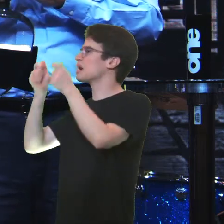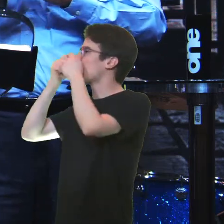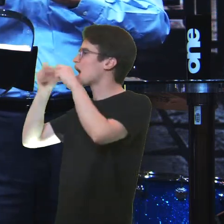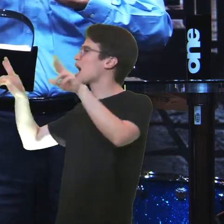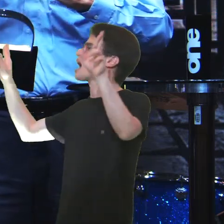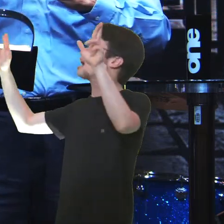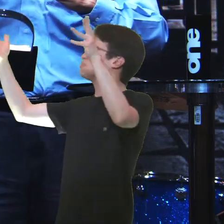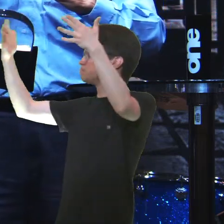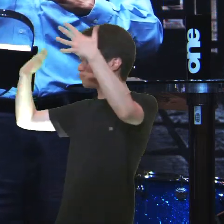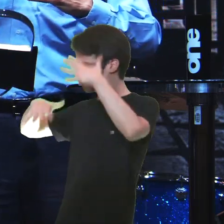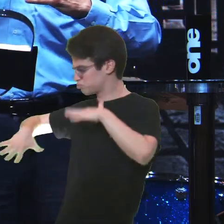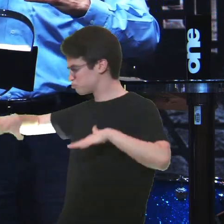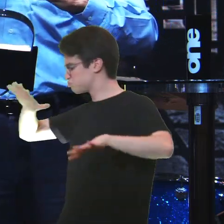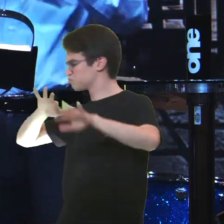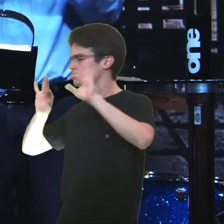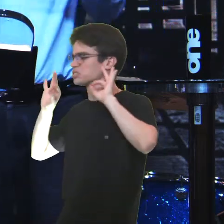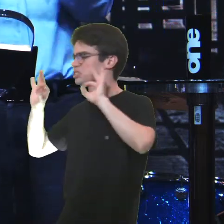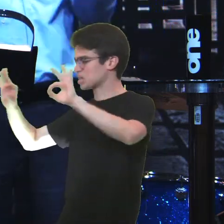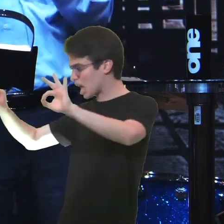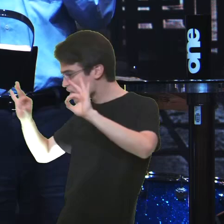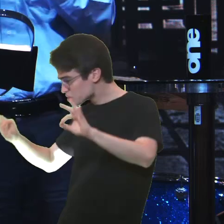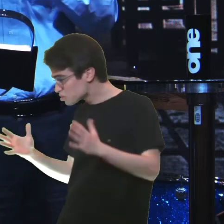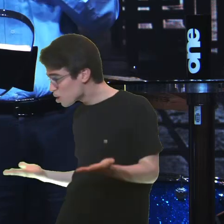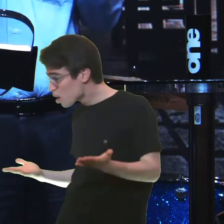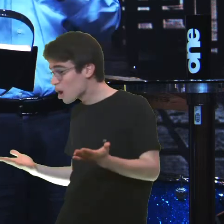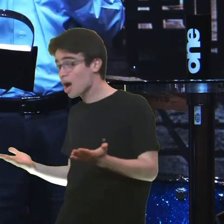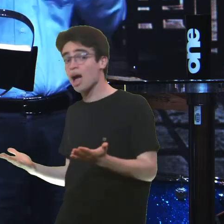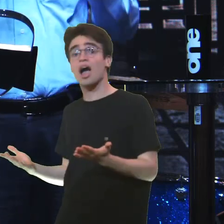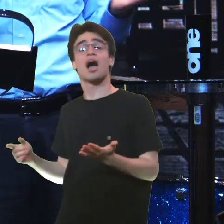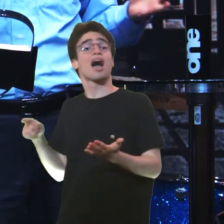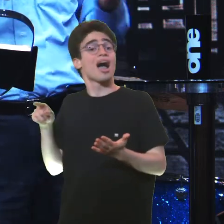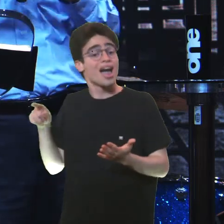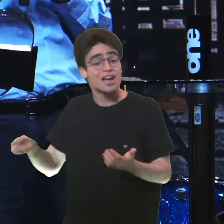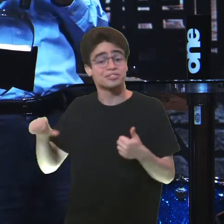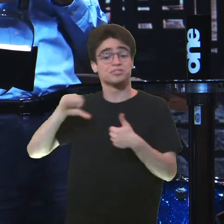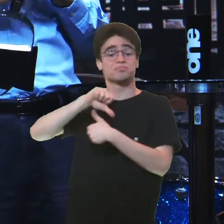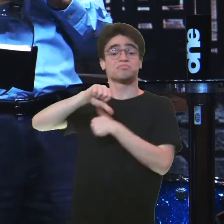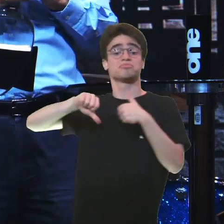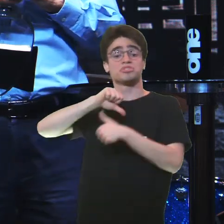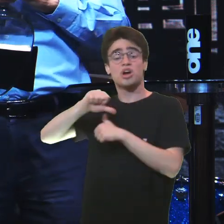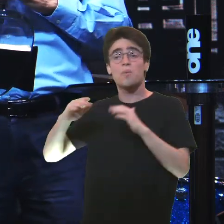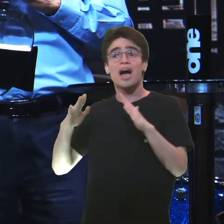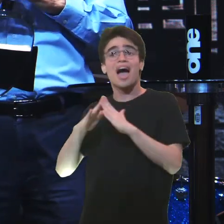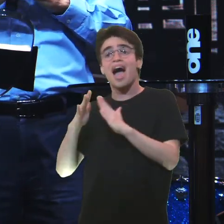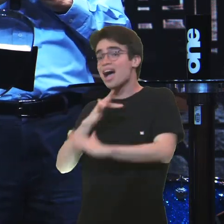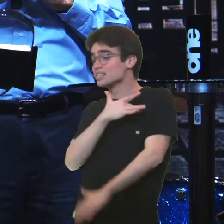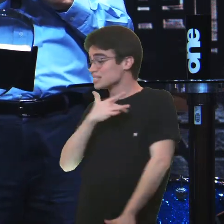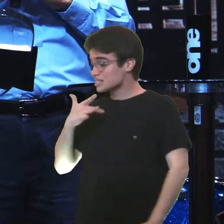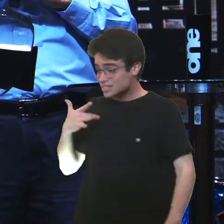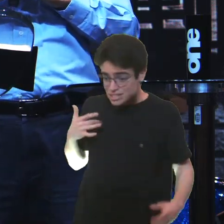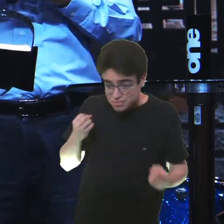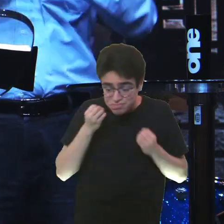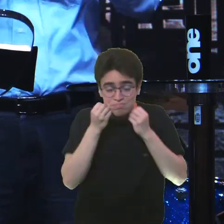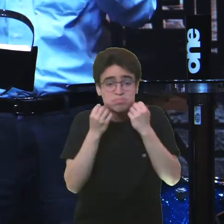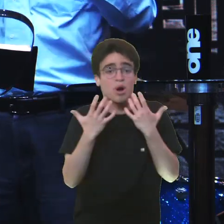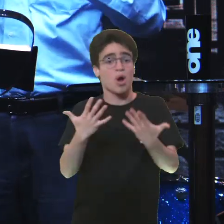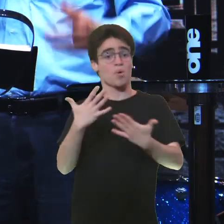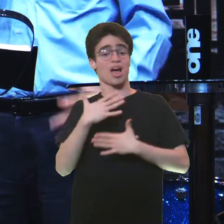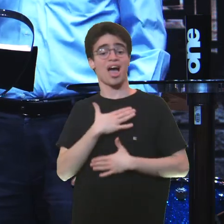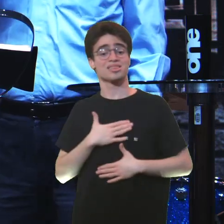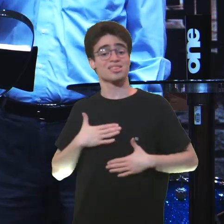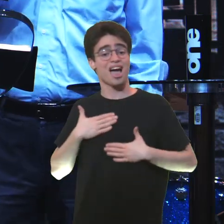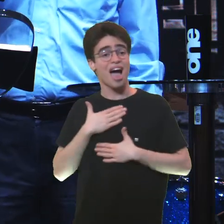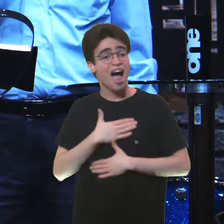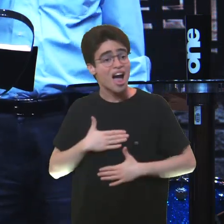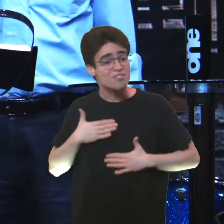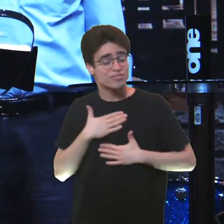entre, a casa será airejada. Entonces será una casa saludable, Então será uma agradable. casa agradável, cheia de saúde. Lo mismo ocurre